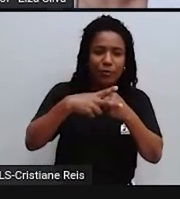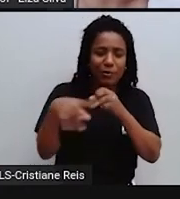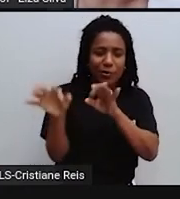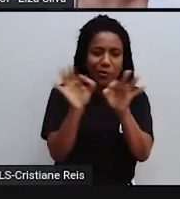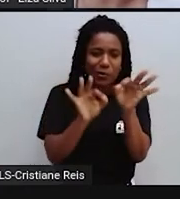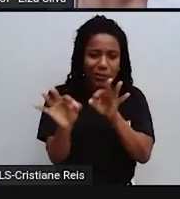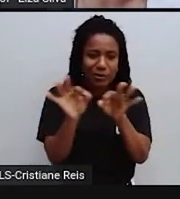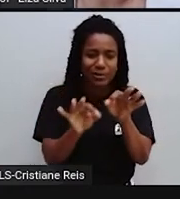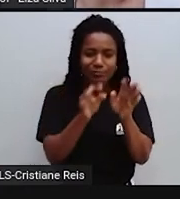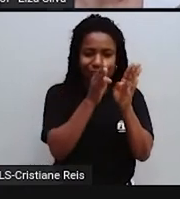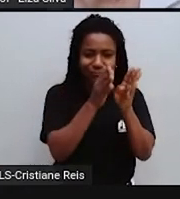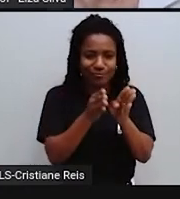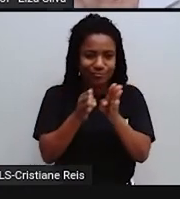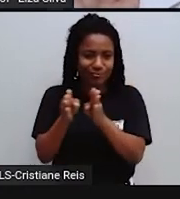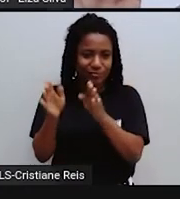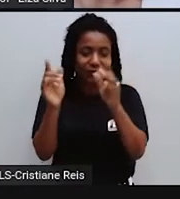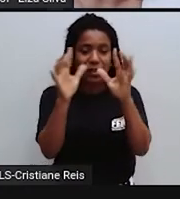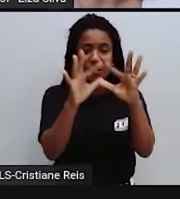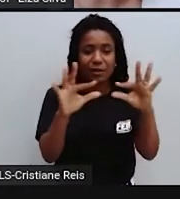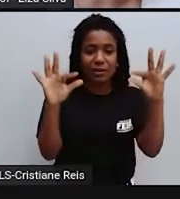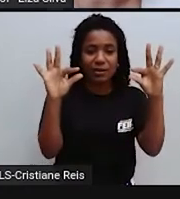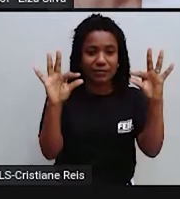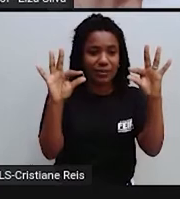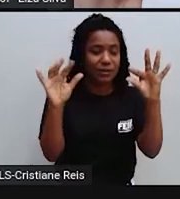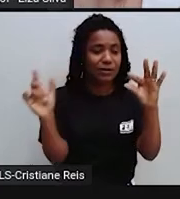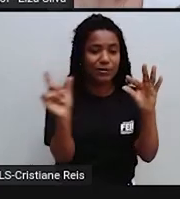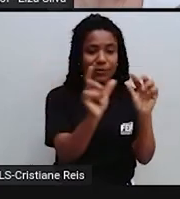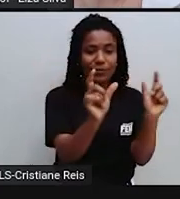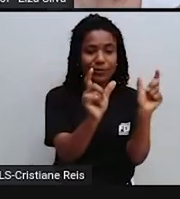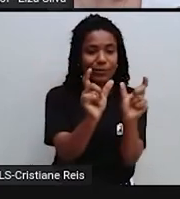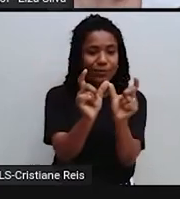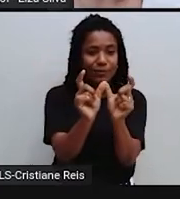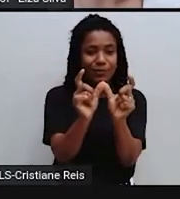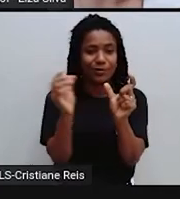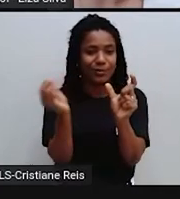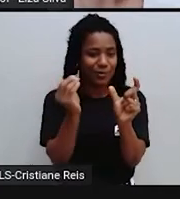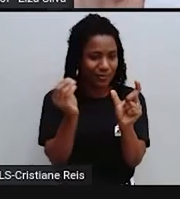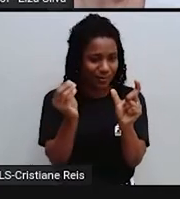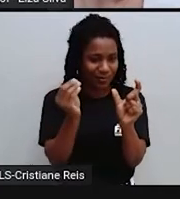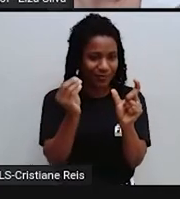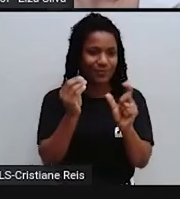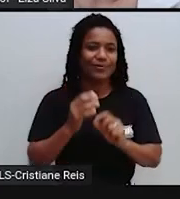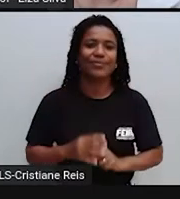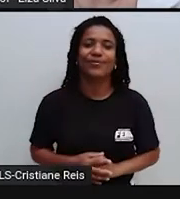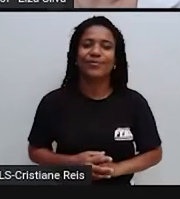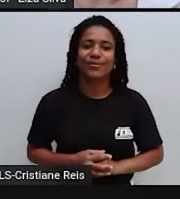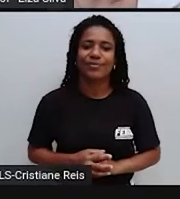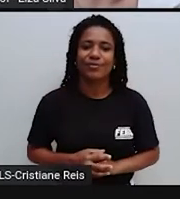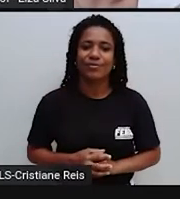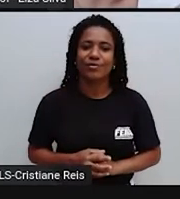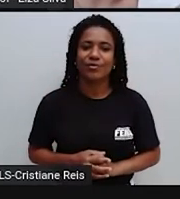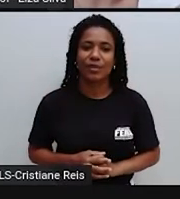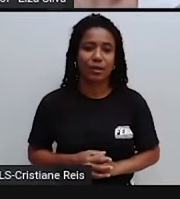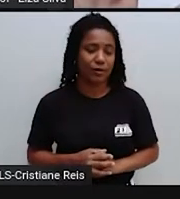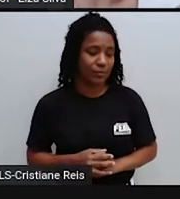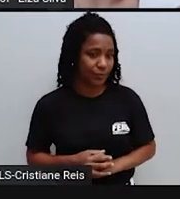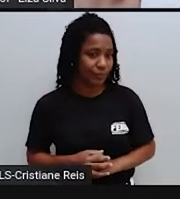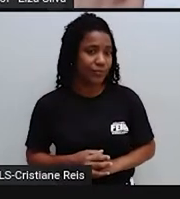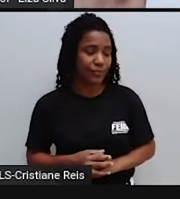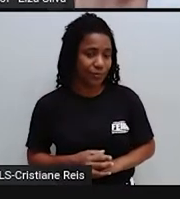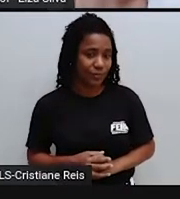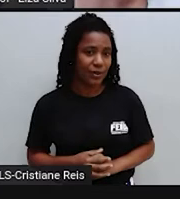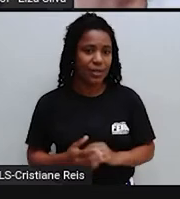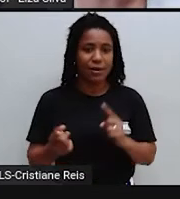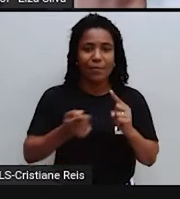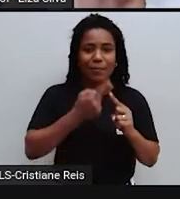nossas frases para nos expressarmos utilizando esse tempo verbal. Vejam que primeiro nós precisamos